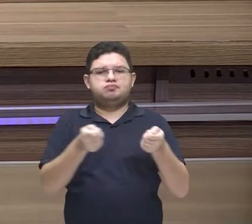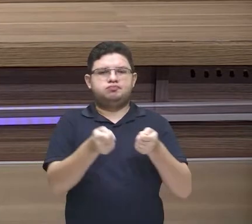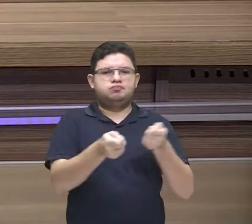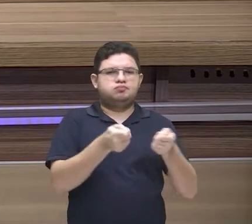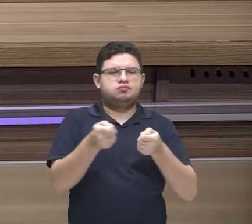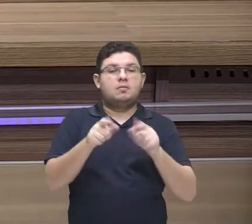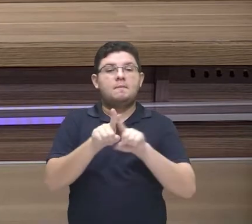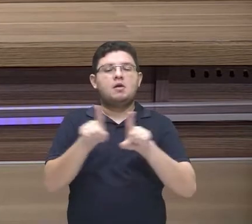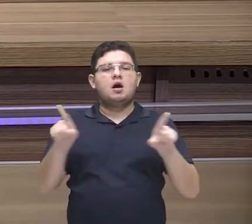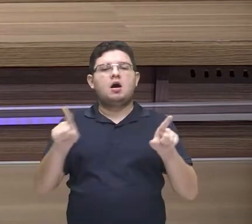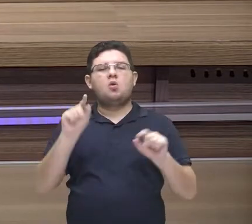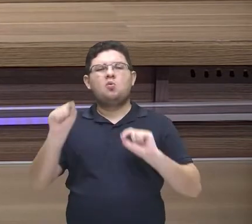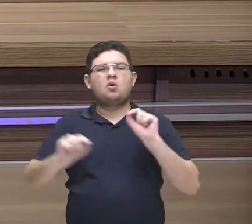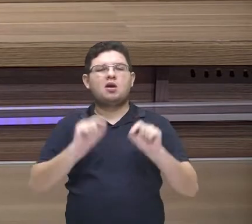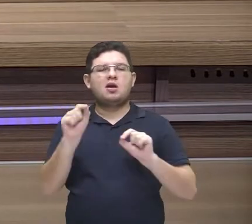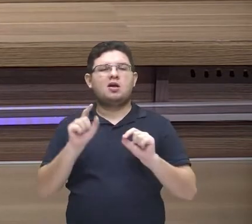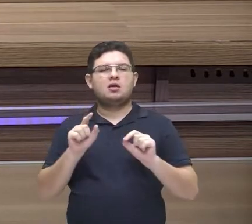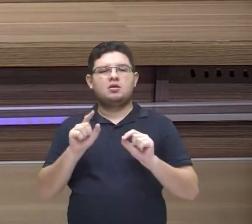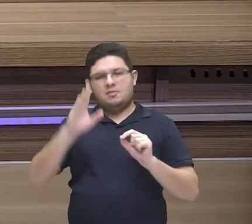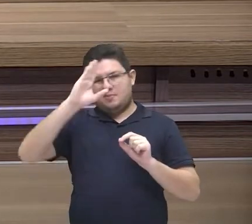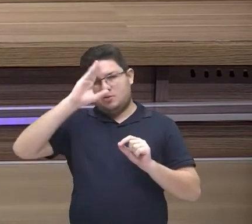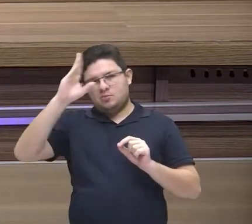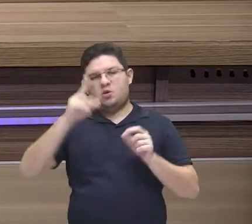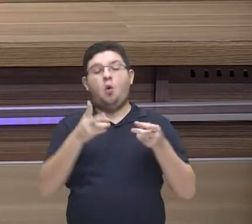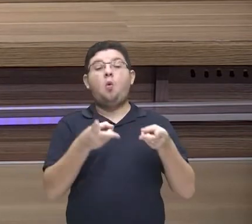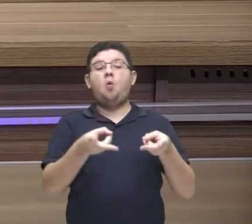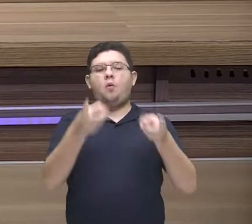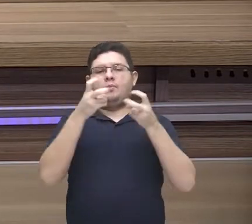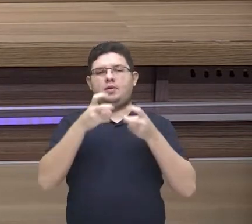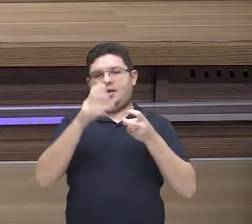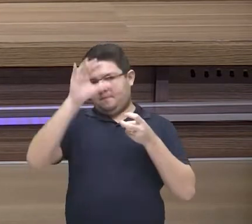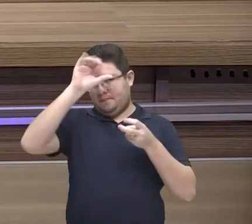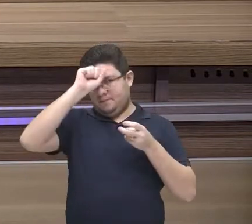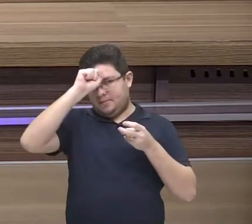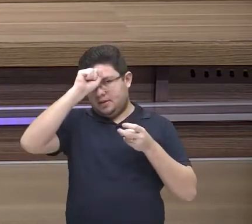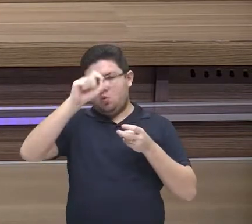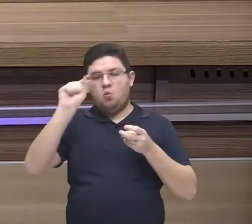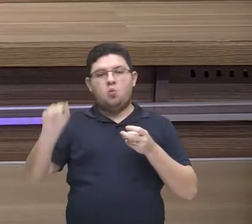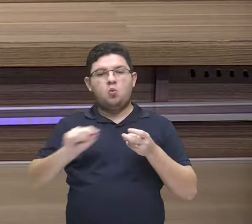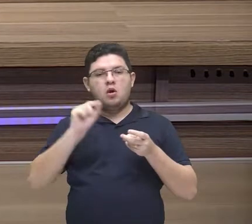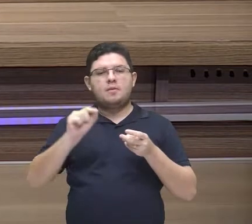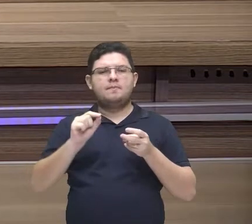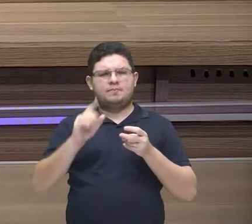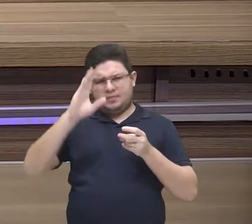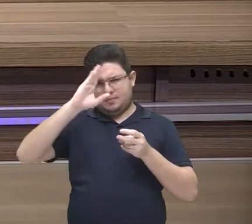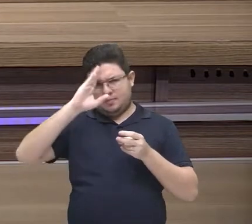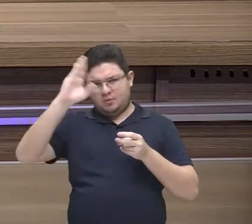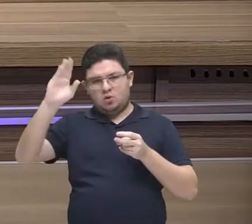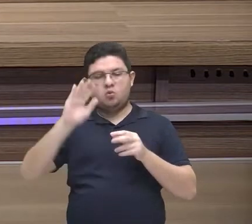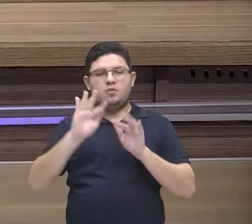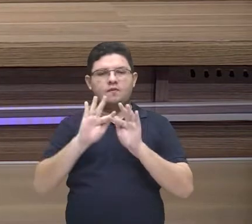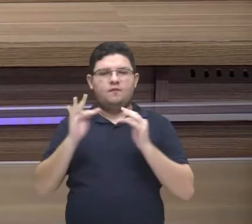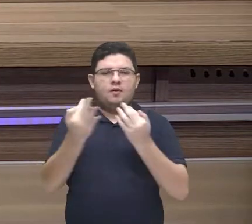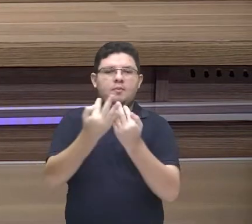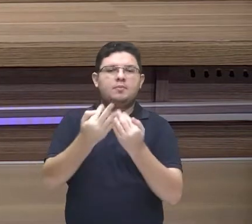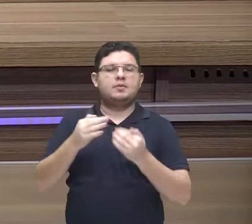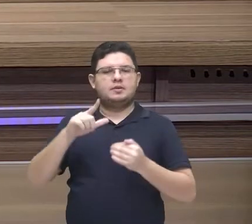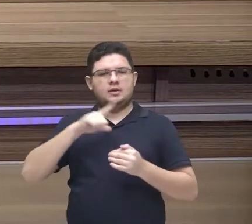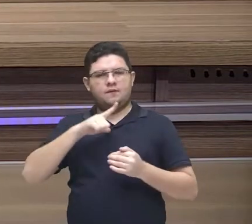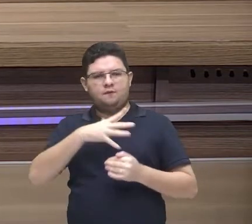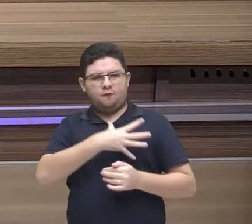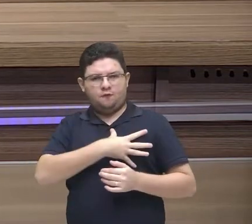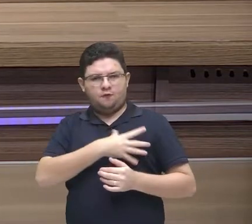precisa muito mais observar, aprender, principalmente os pais de primeiro filho, né, que ouvem falar muita